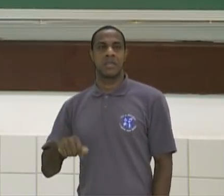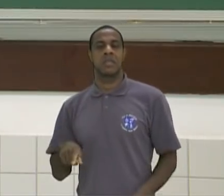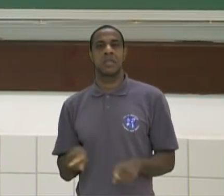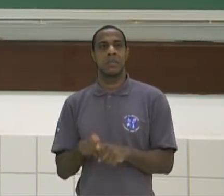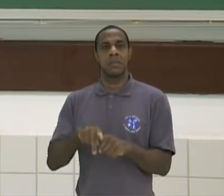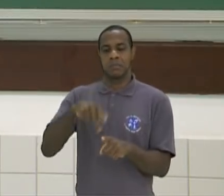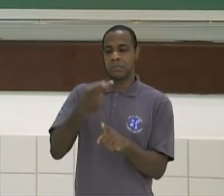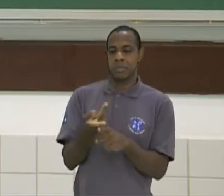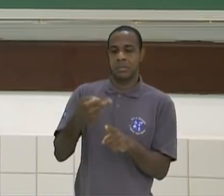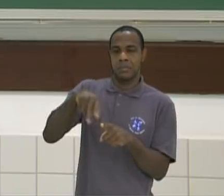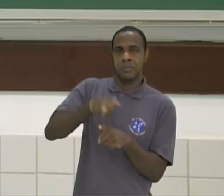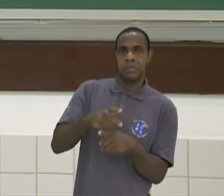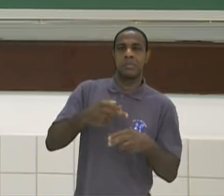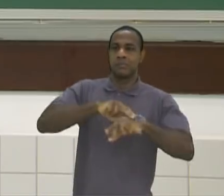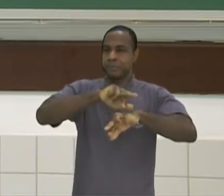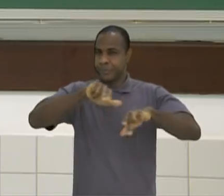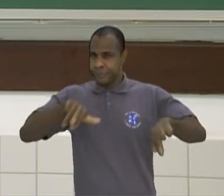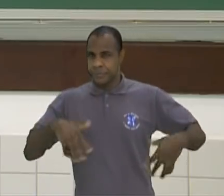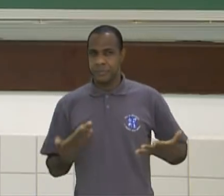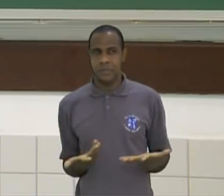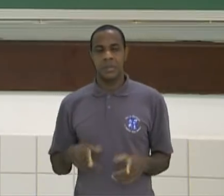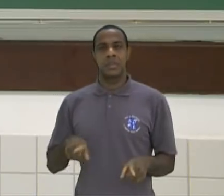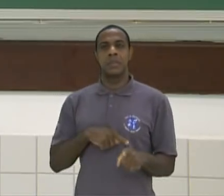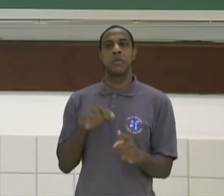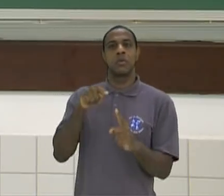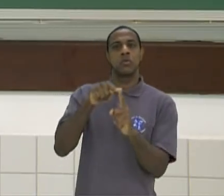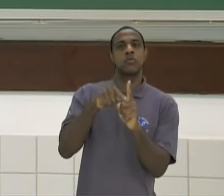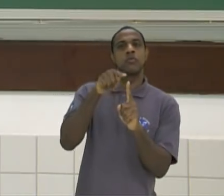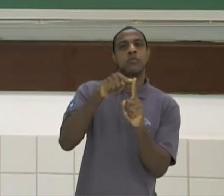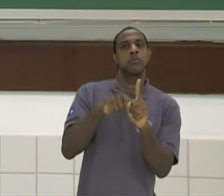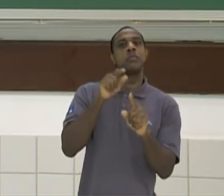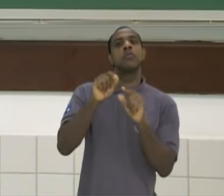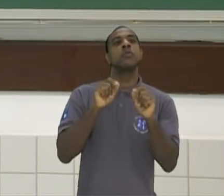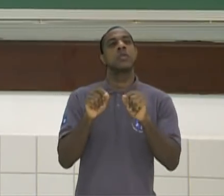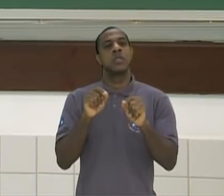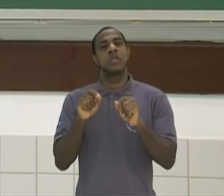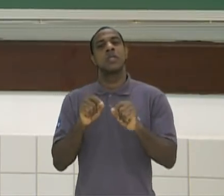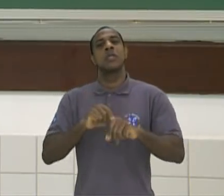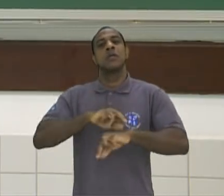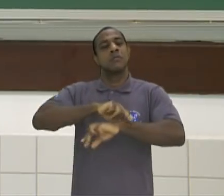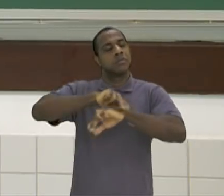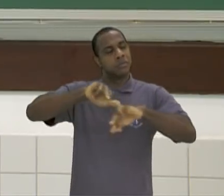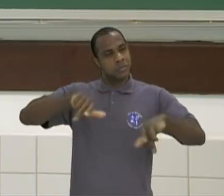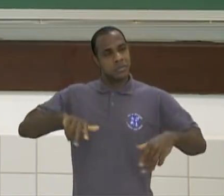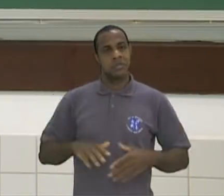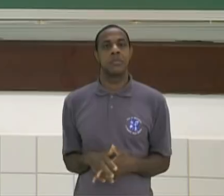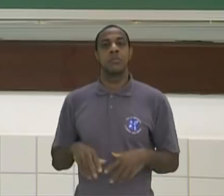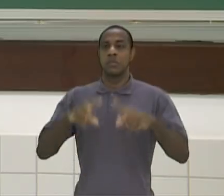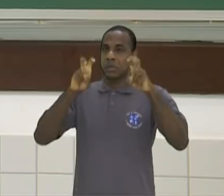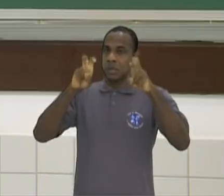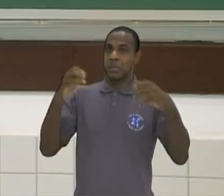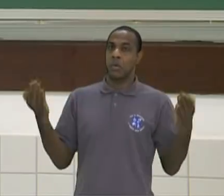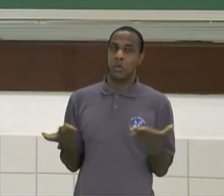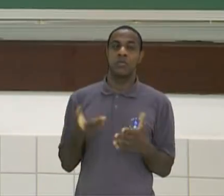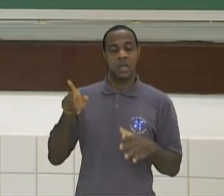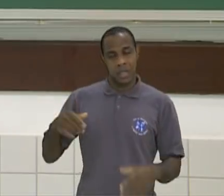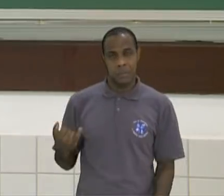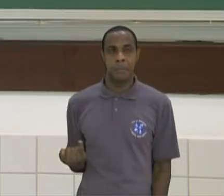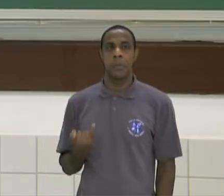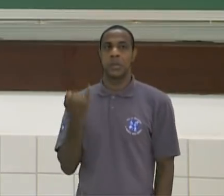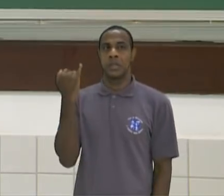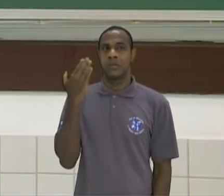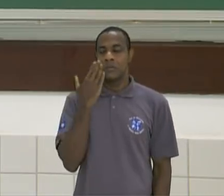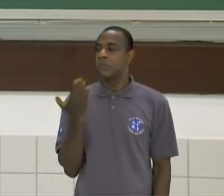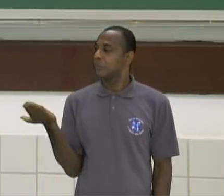em todos os tipos ginásticos distintos, né? No tema de hoje também é super importante, né? Então, temos aqui imagens